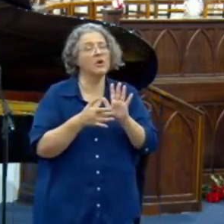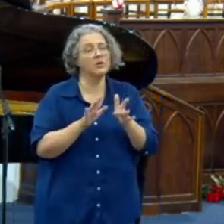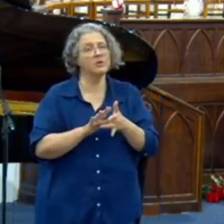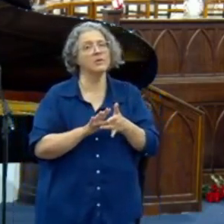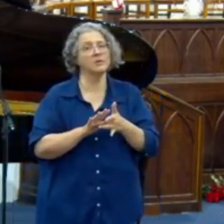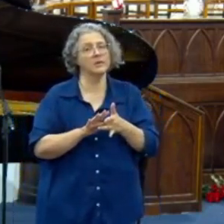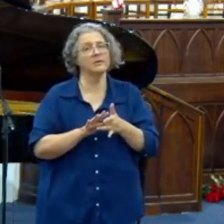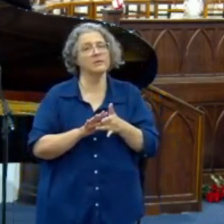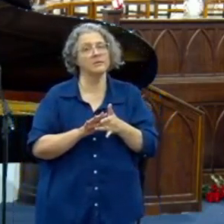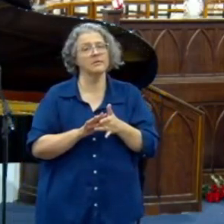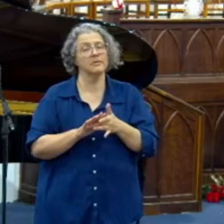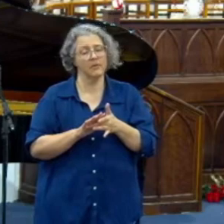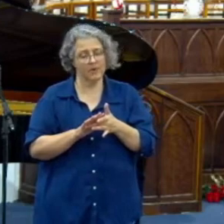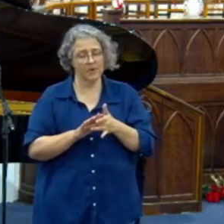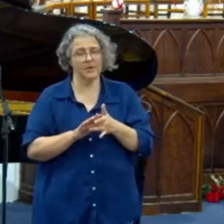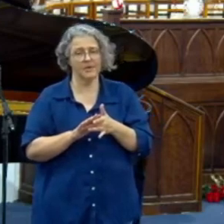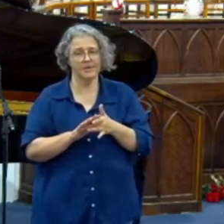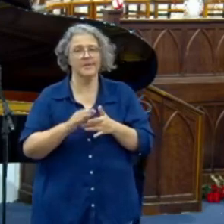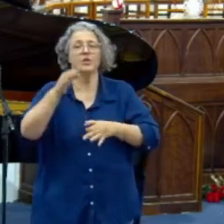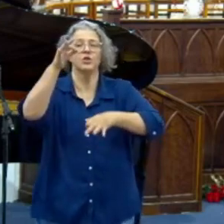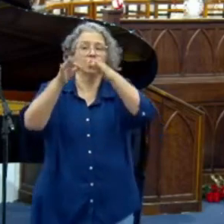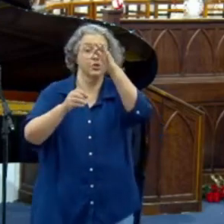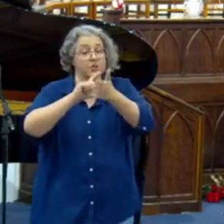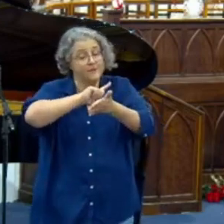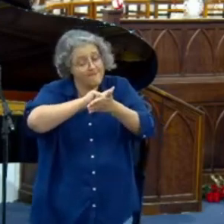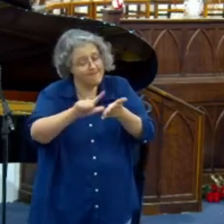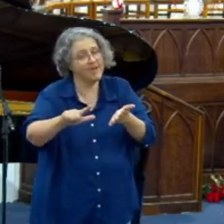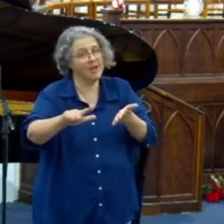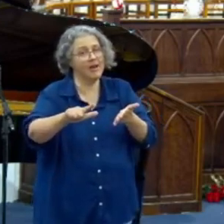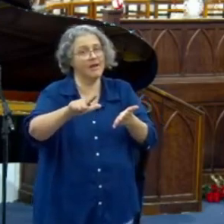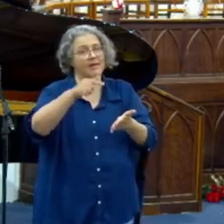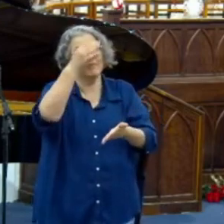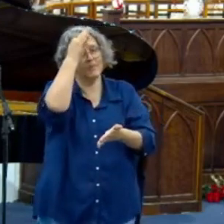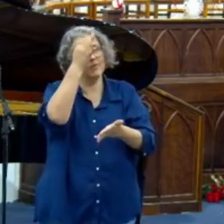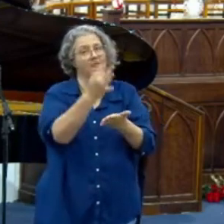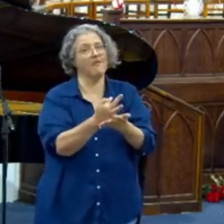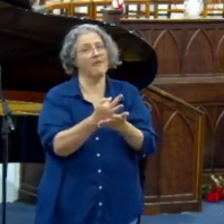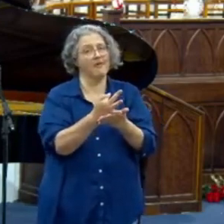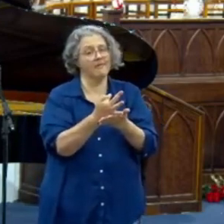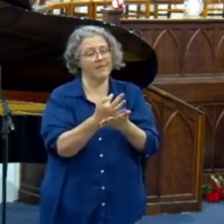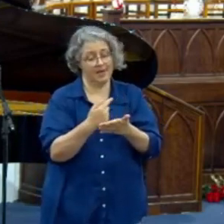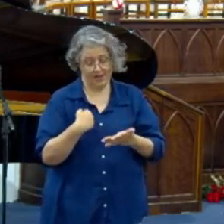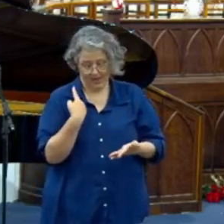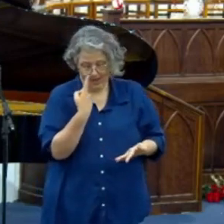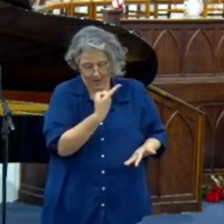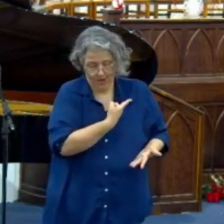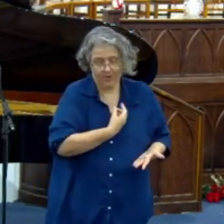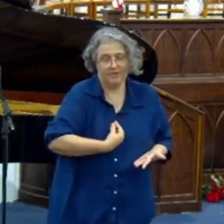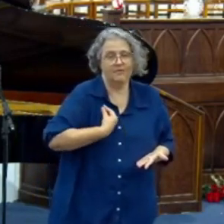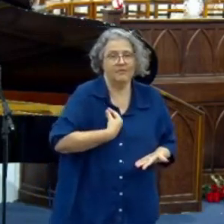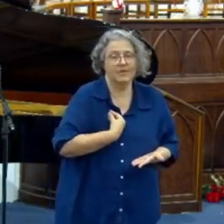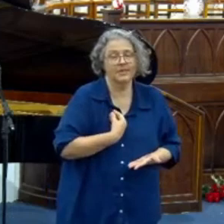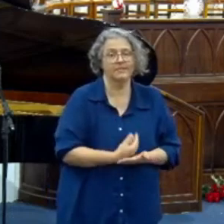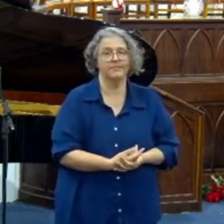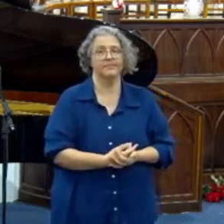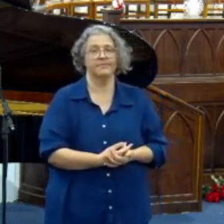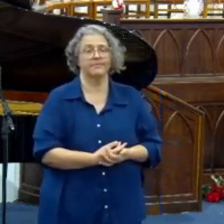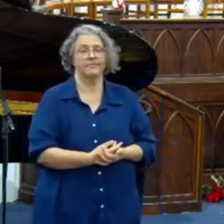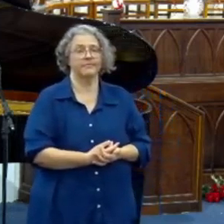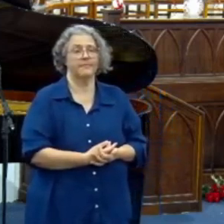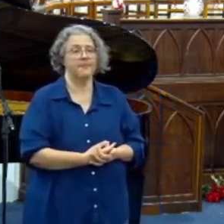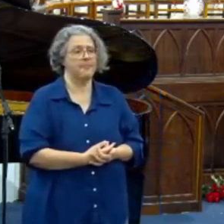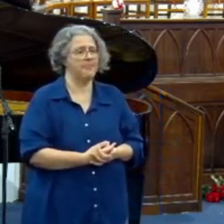justificando, e nós crendo nessa justificação, daí o tema justificação pela fé, ou não tem agrado a Deus. Pode